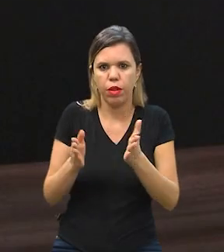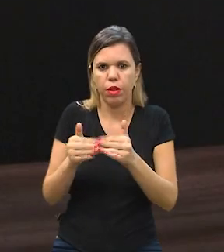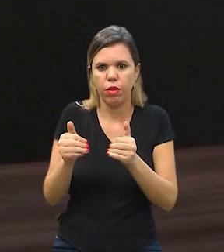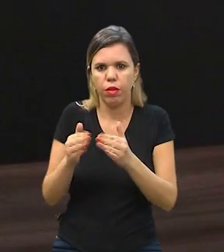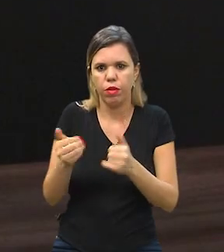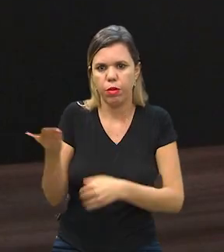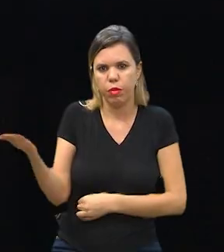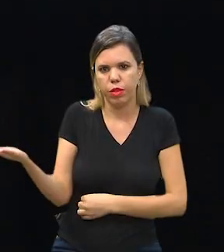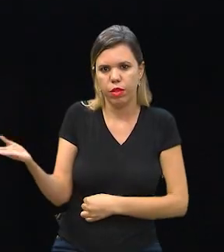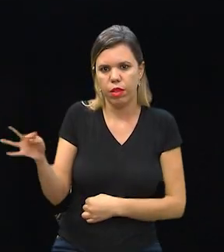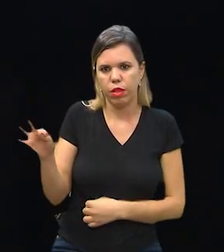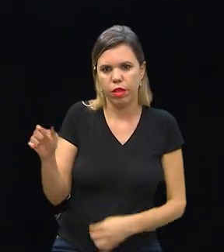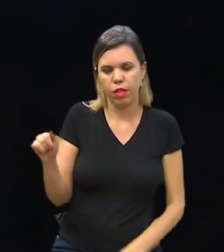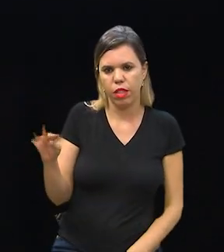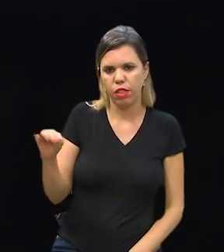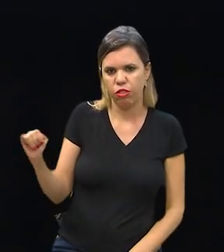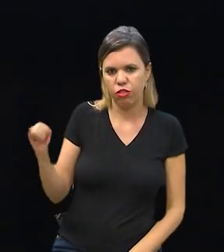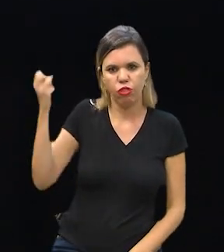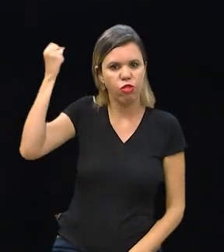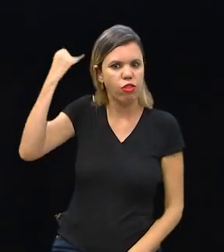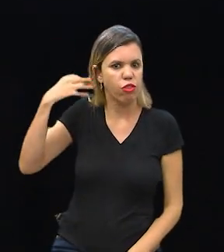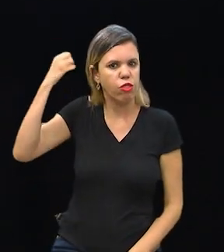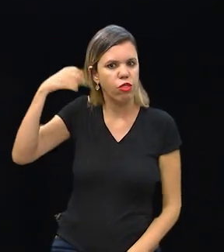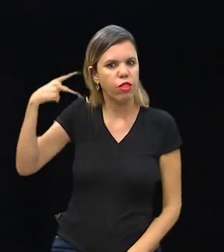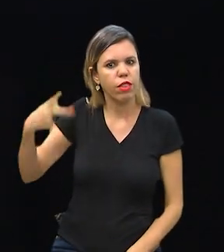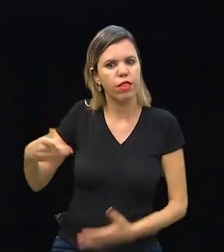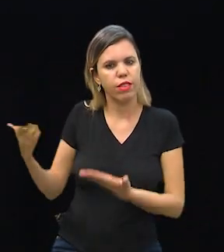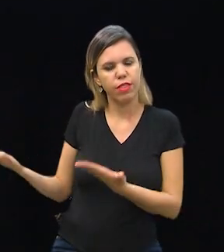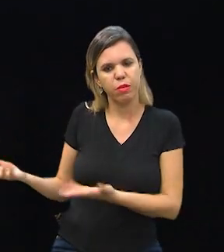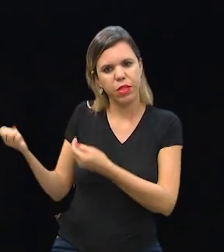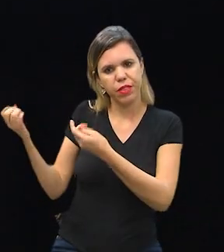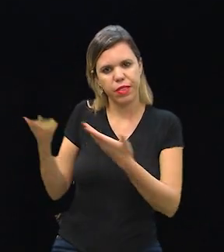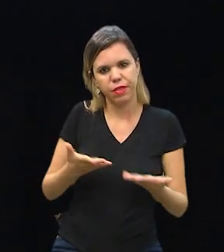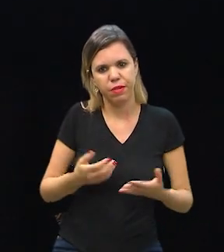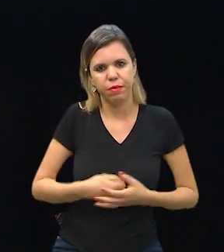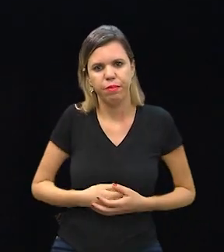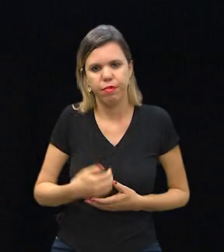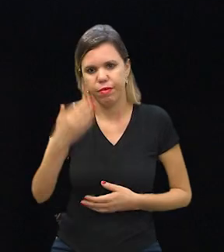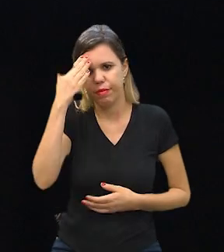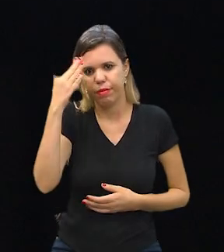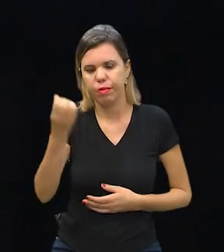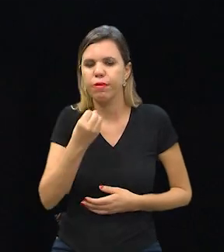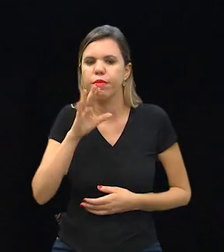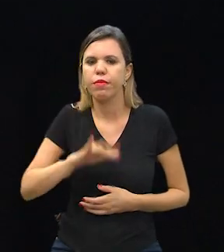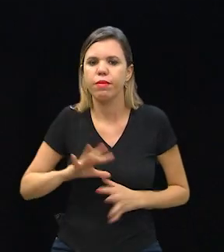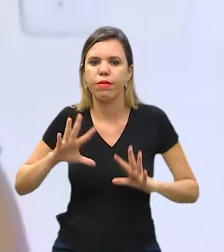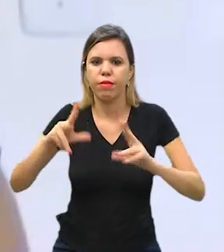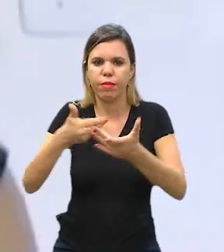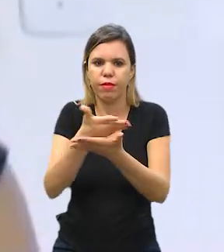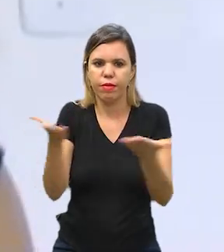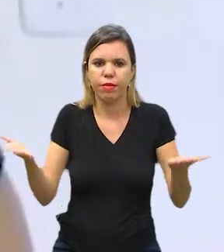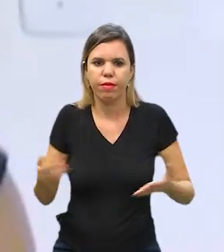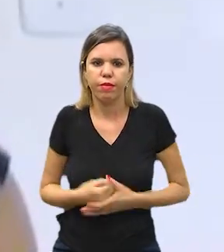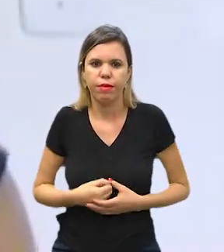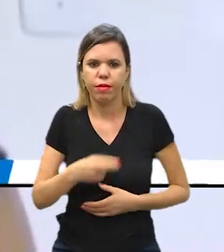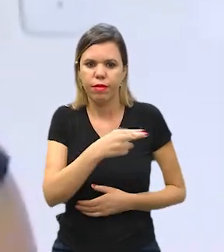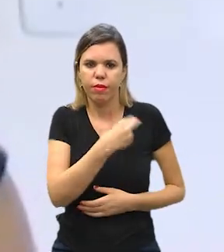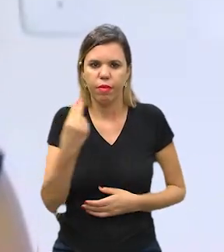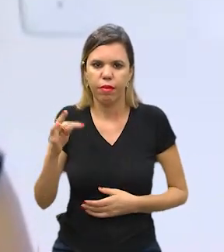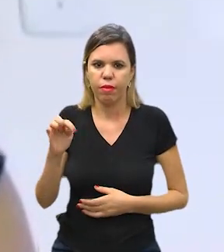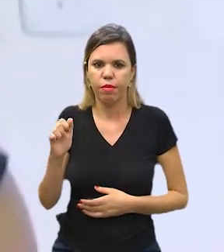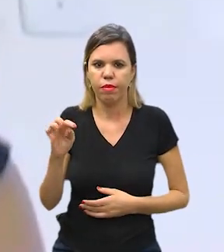primeiro bloco, eu vou pedir para a Tati fazer a audiodescrição dela. Tati, seja bem-vinda. Obrigada, boa